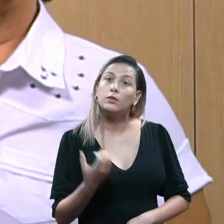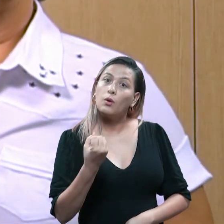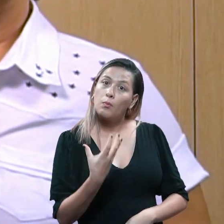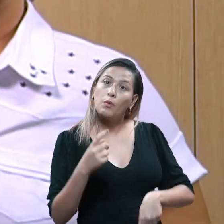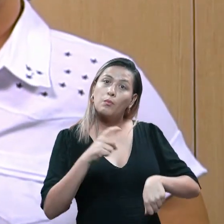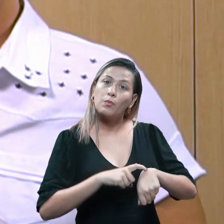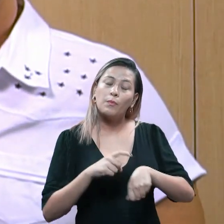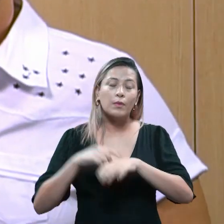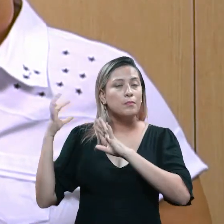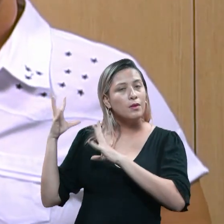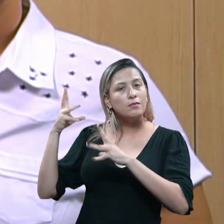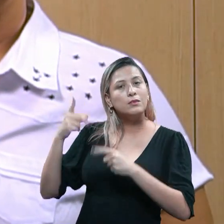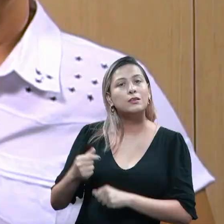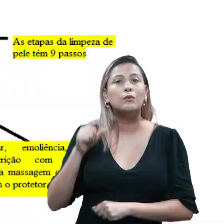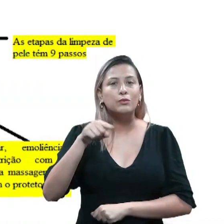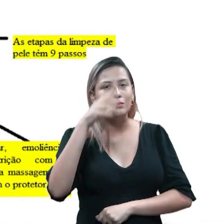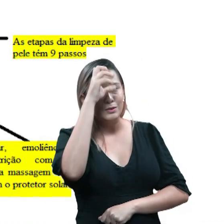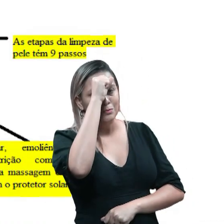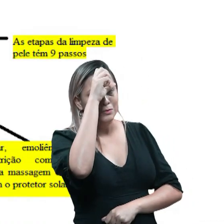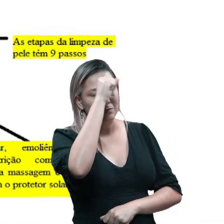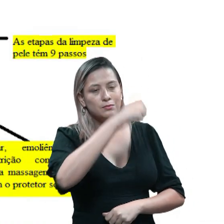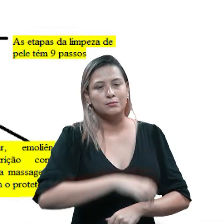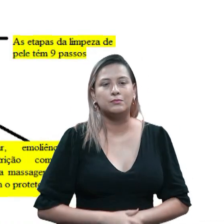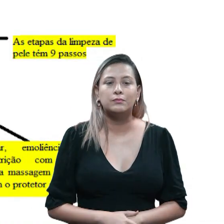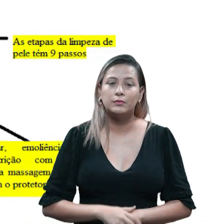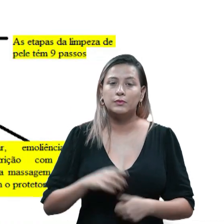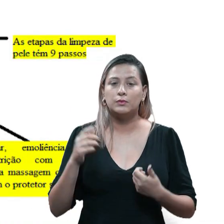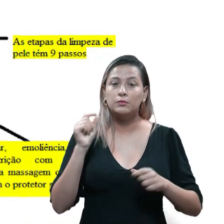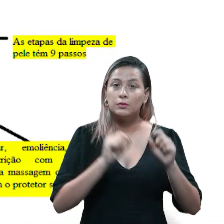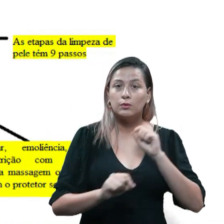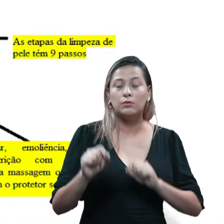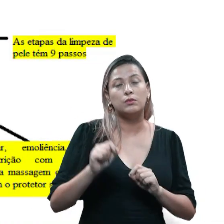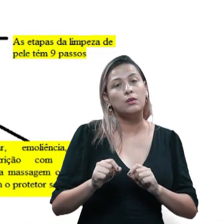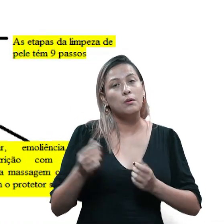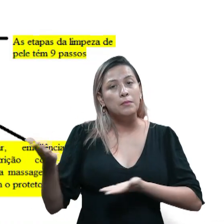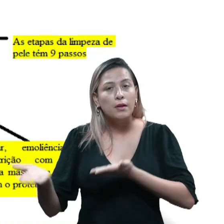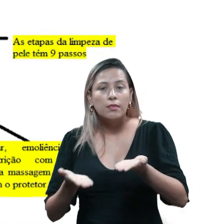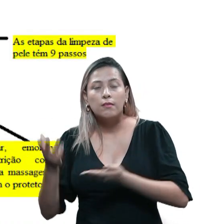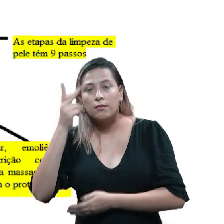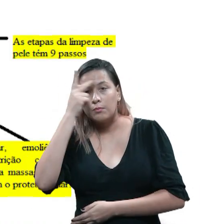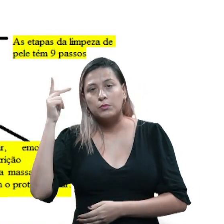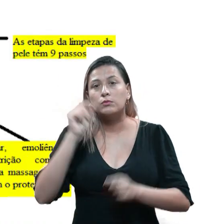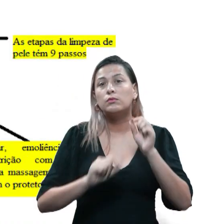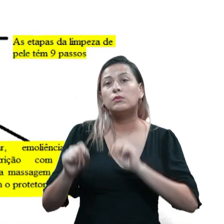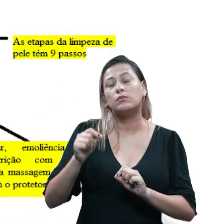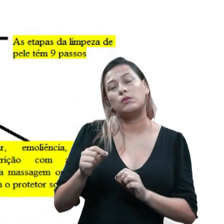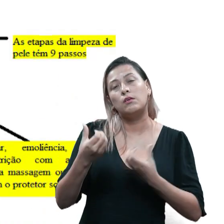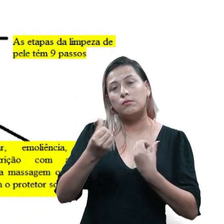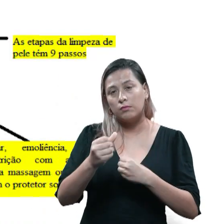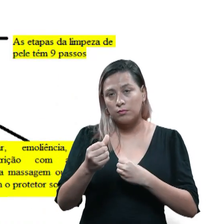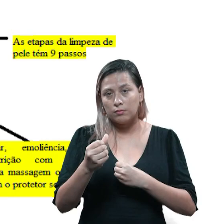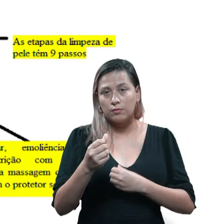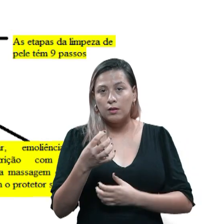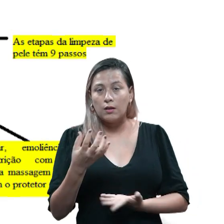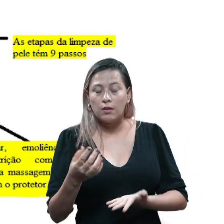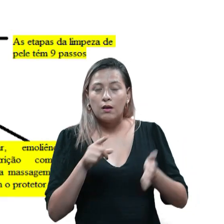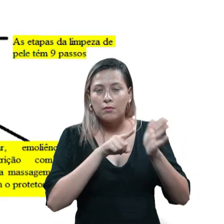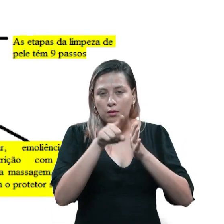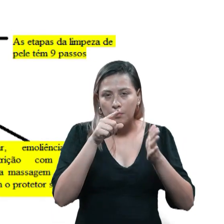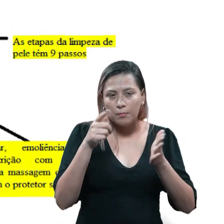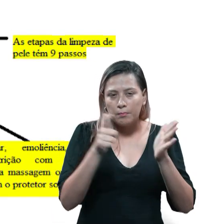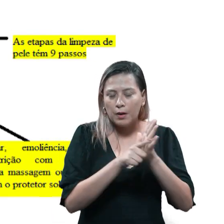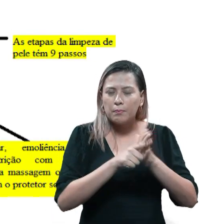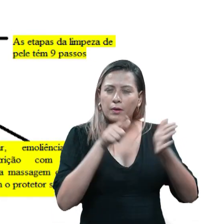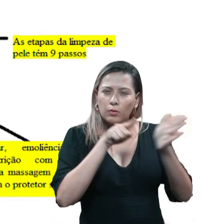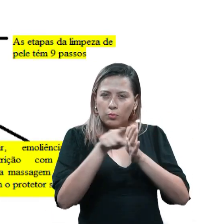para recapitular o que você aprendeu. O primeiro passo para atender o cliente é a avaliação com o auxílio da ficha de